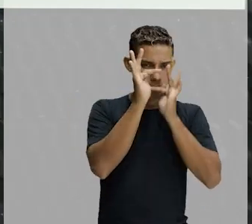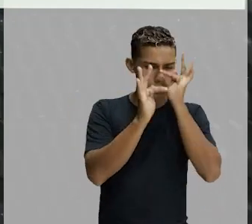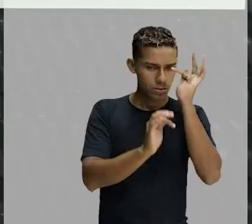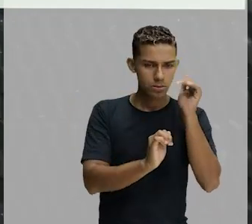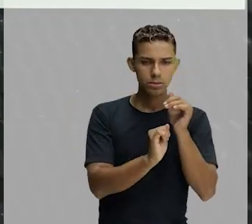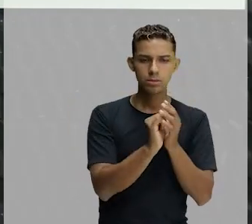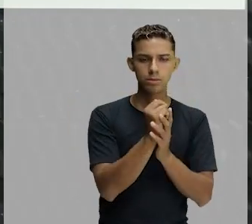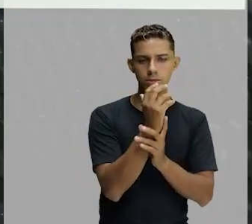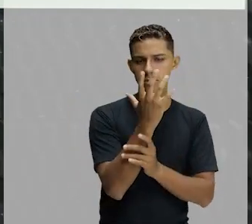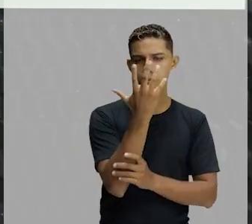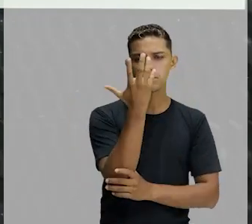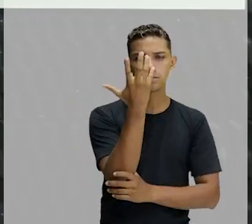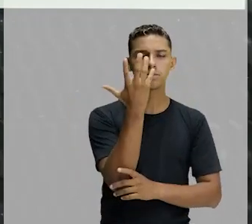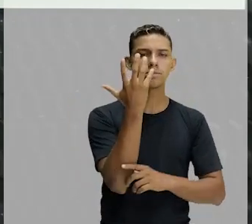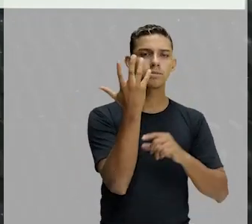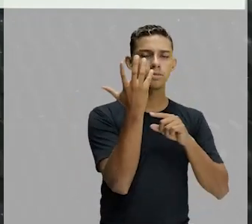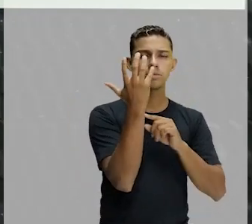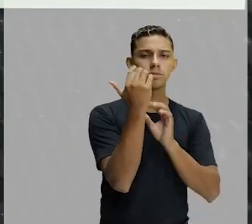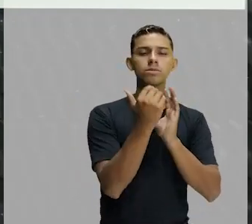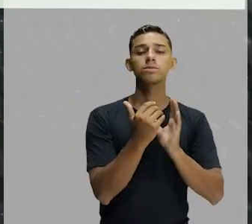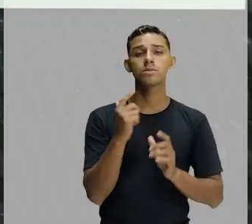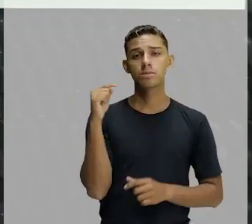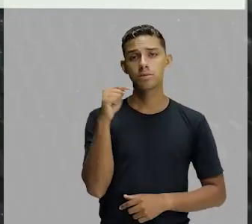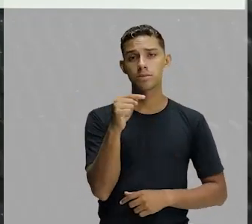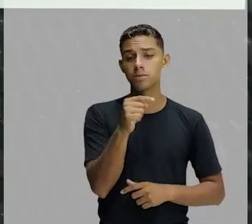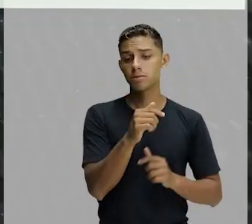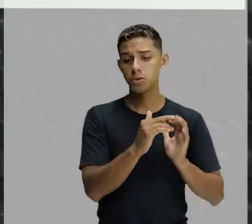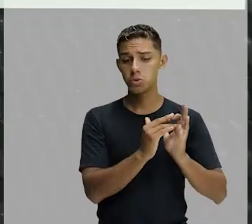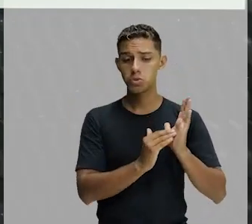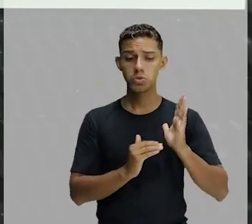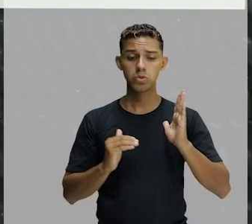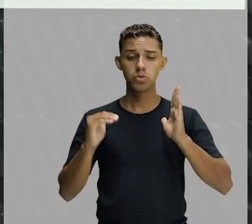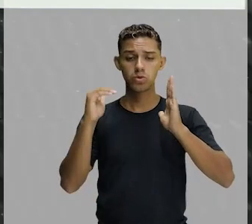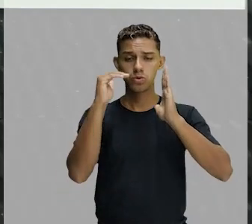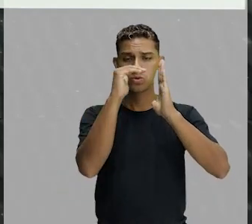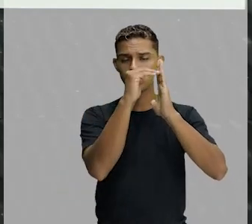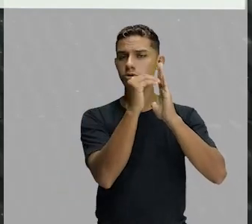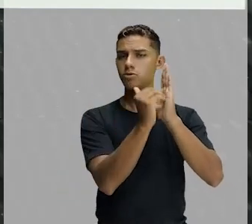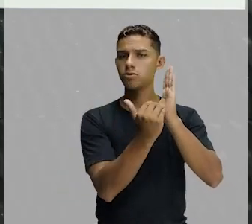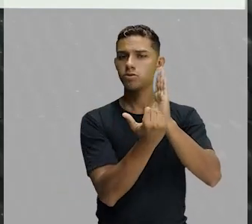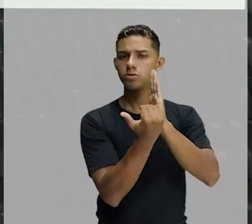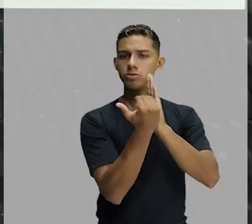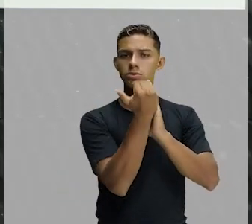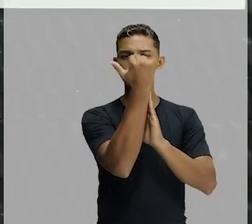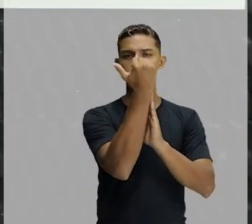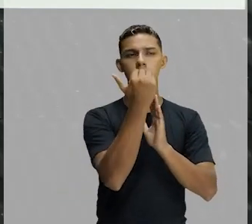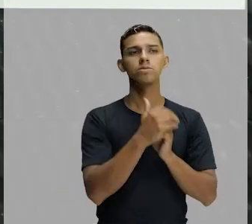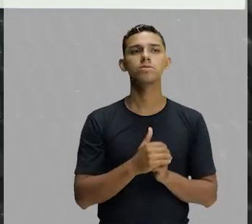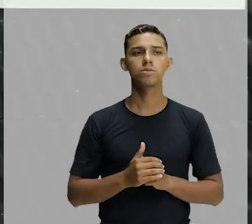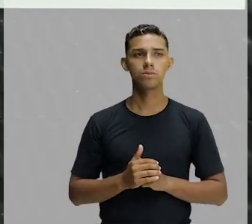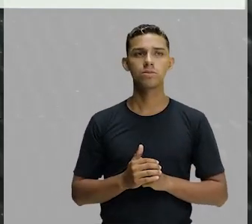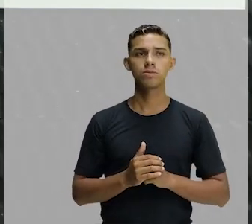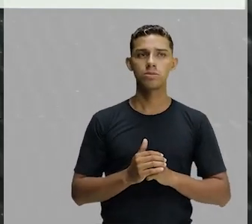ela teve o seu índice de fotossíntese aumentado. Então, conforme eu